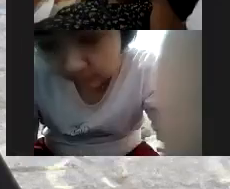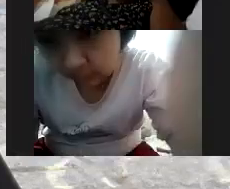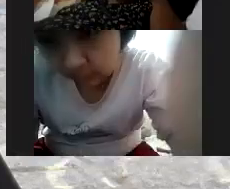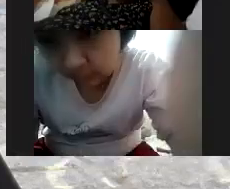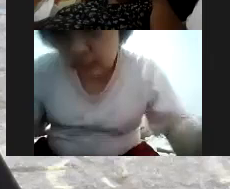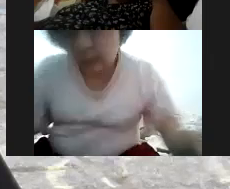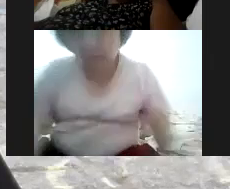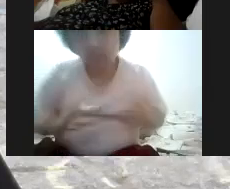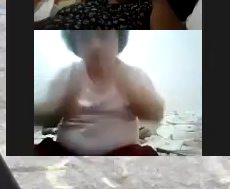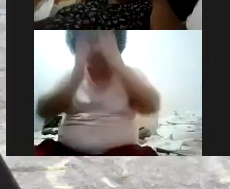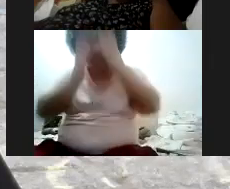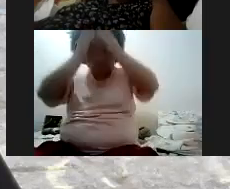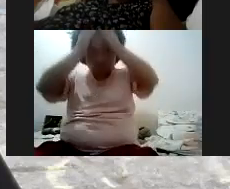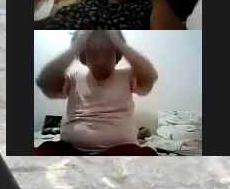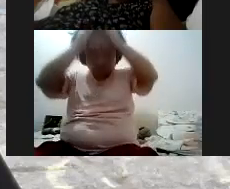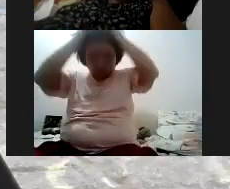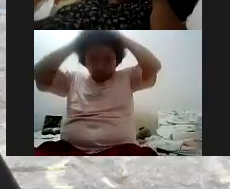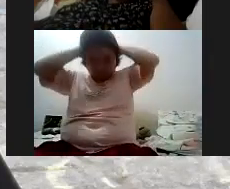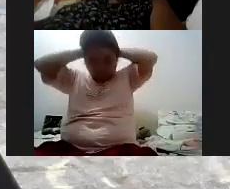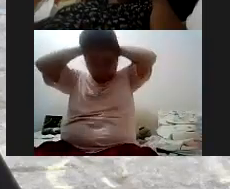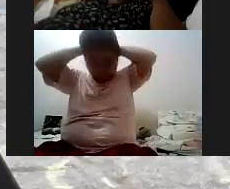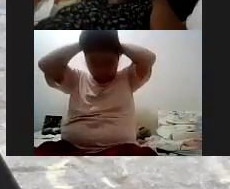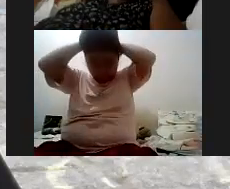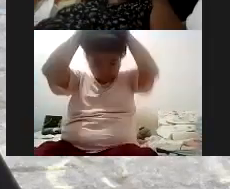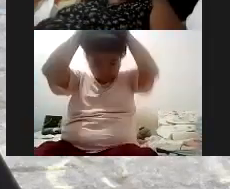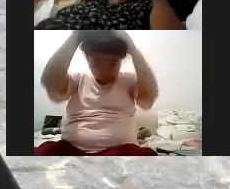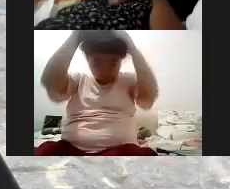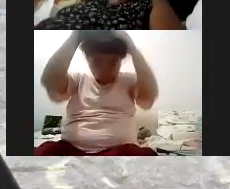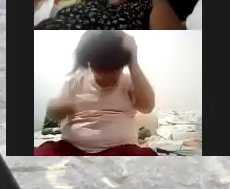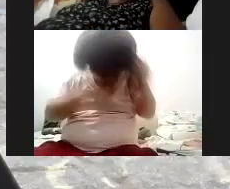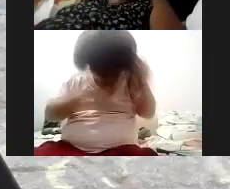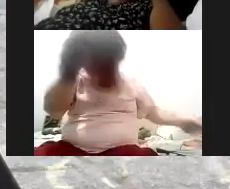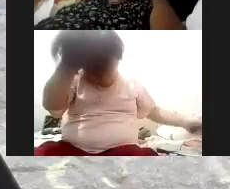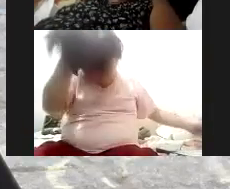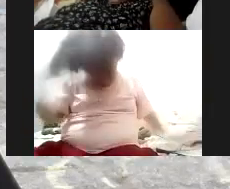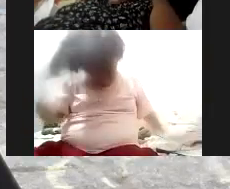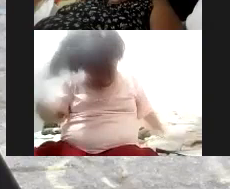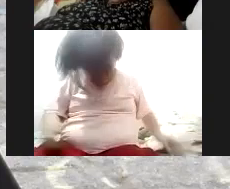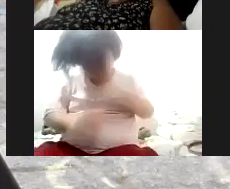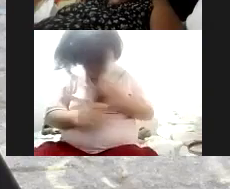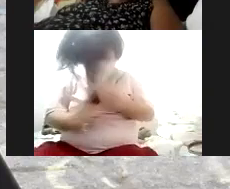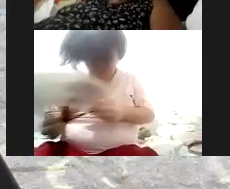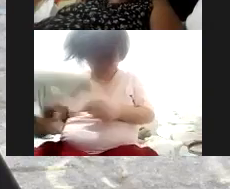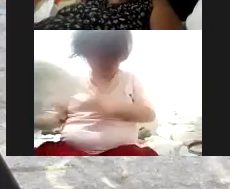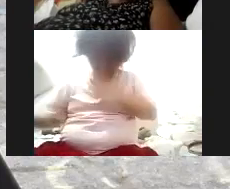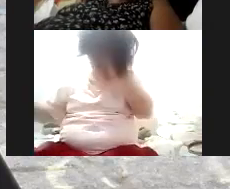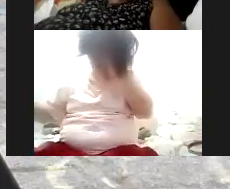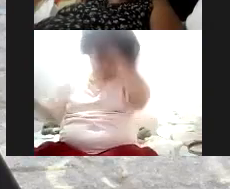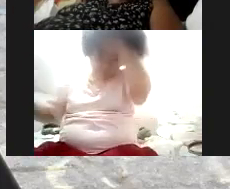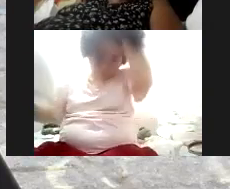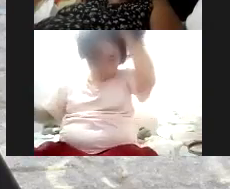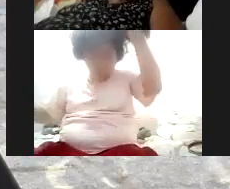rodas, um desenho de uma lagartixa em azul sobre fundo esverdeado com bolinhas